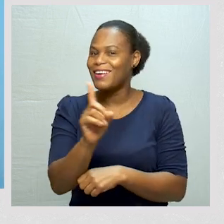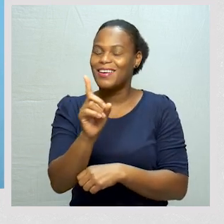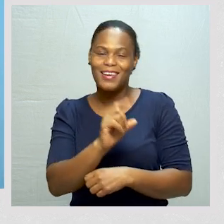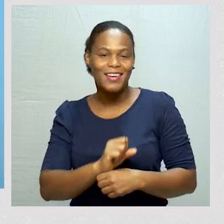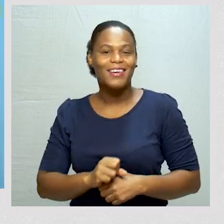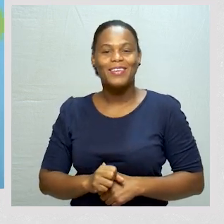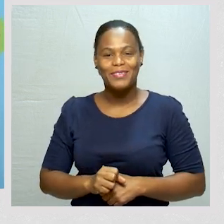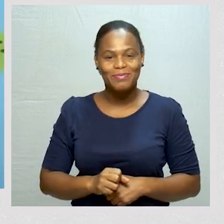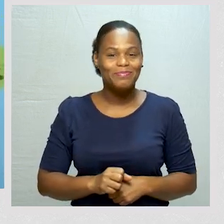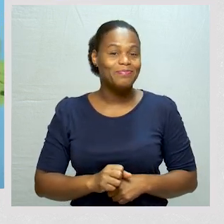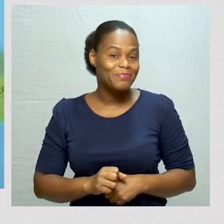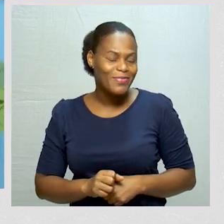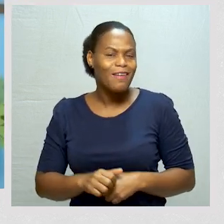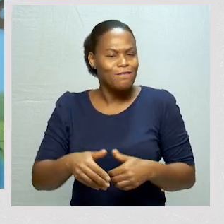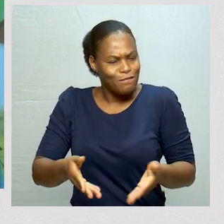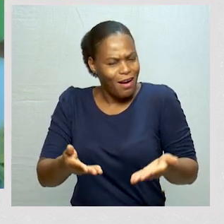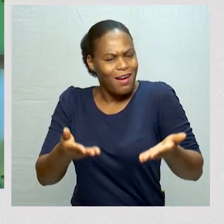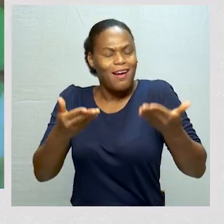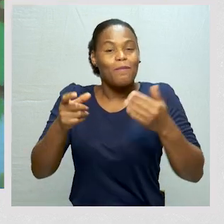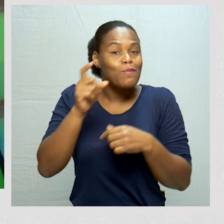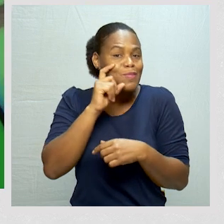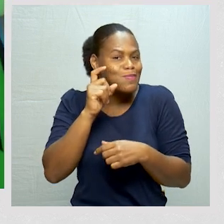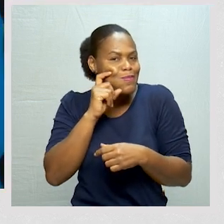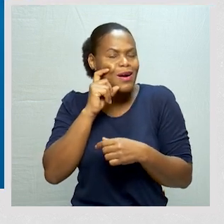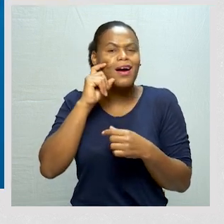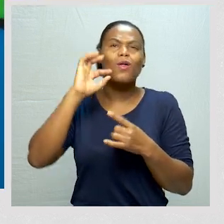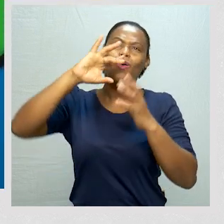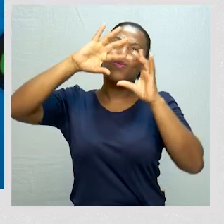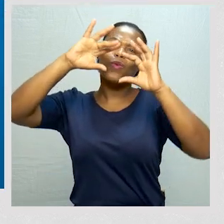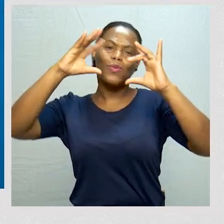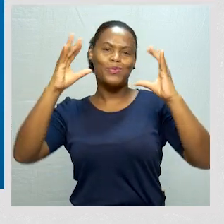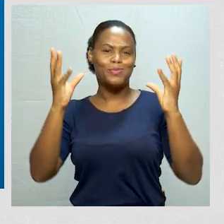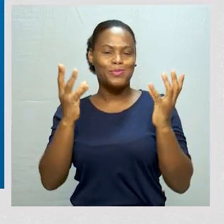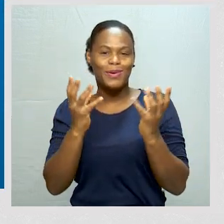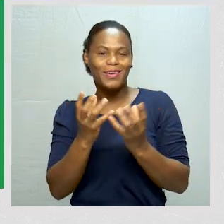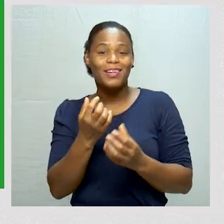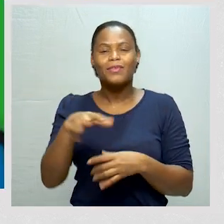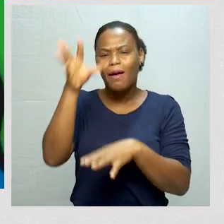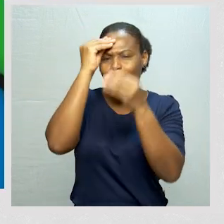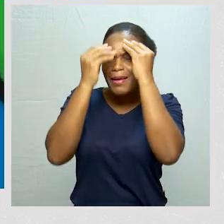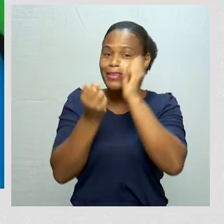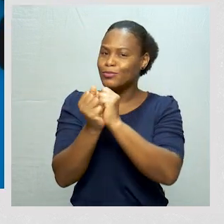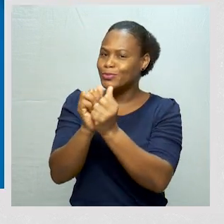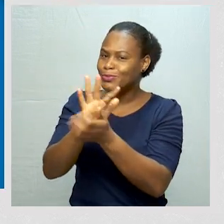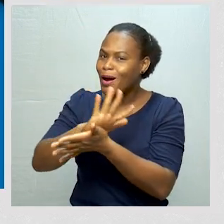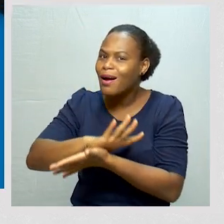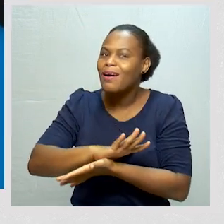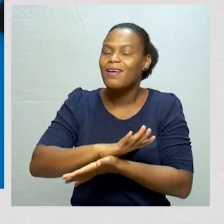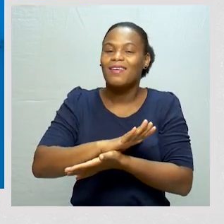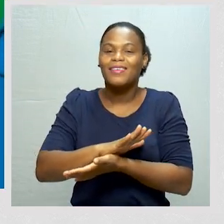no mar. Vamos preservar a natureza, aprender